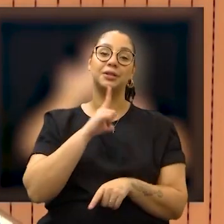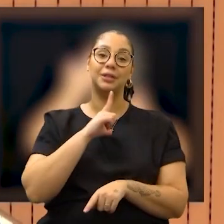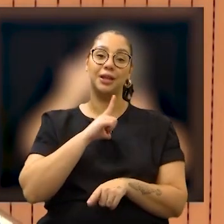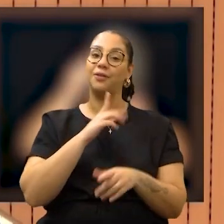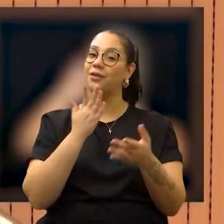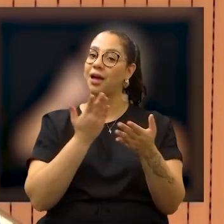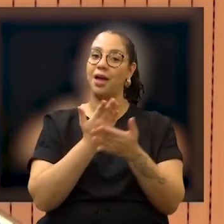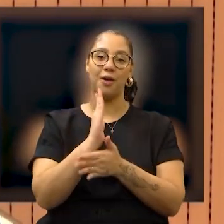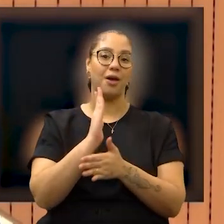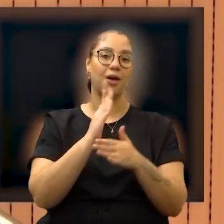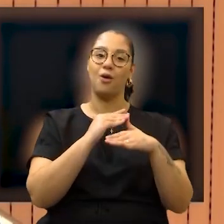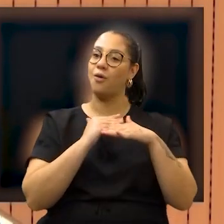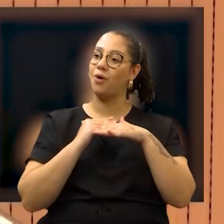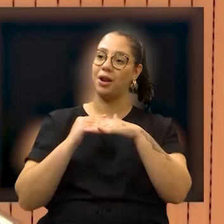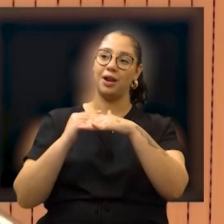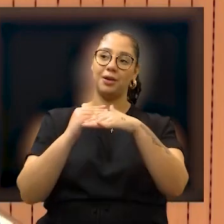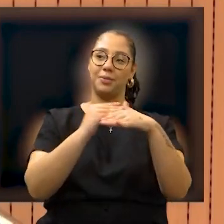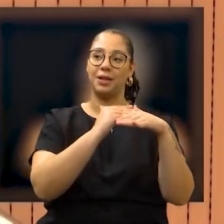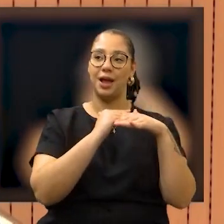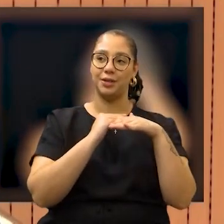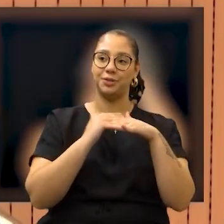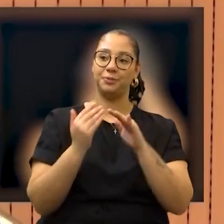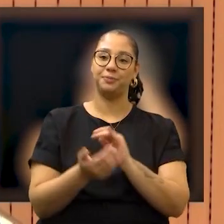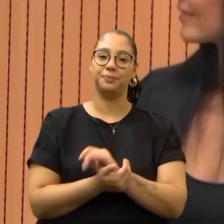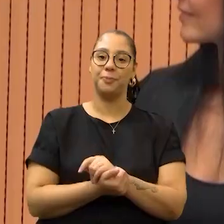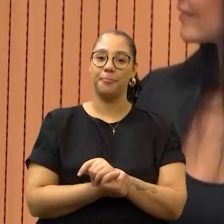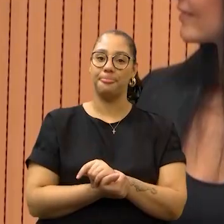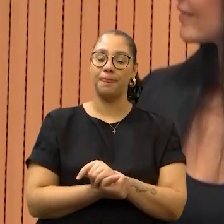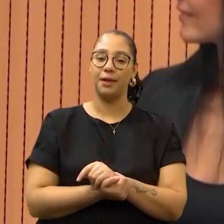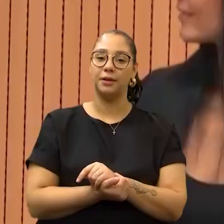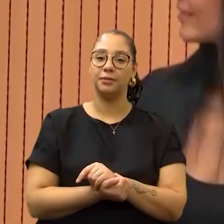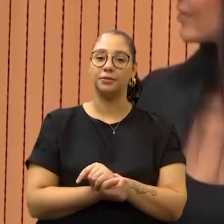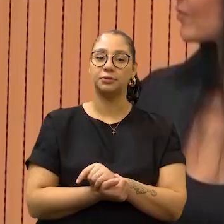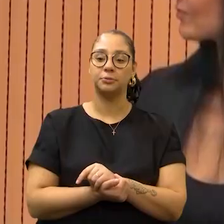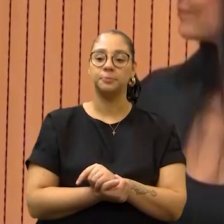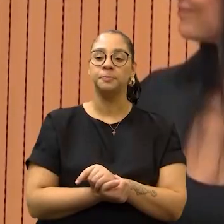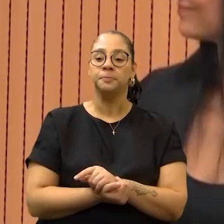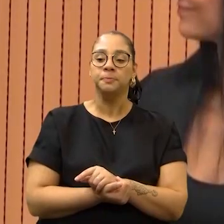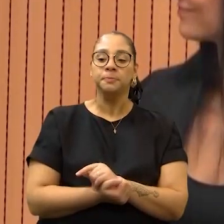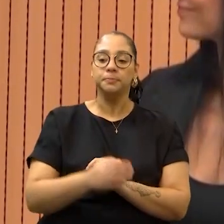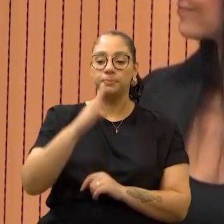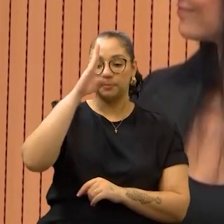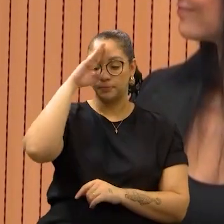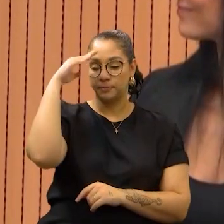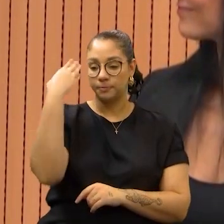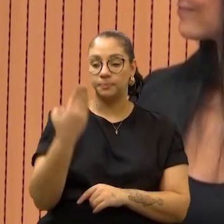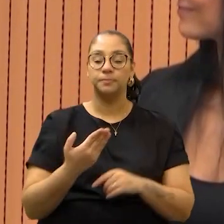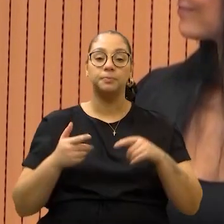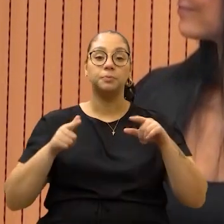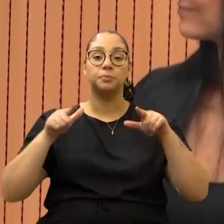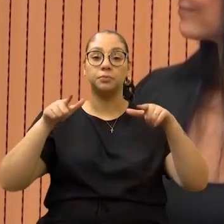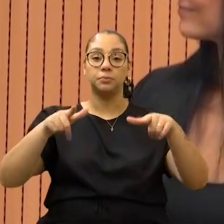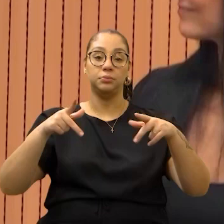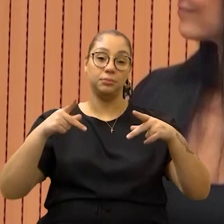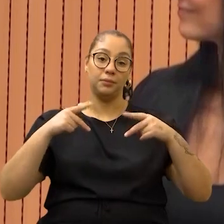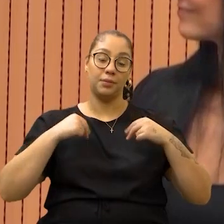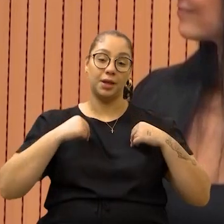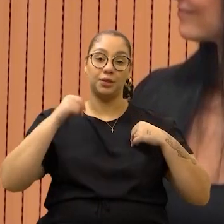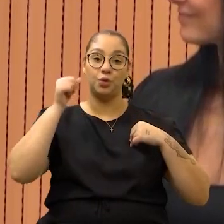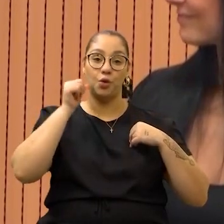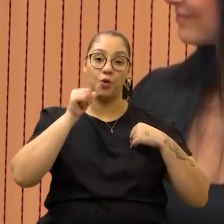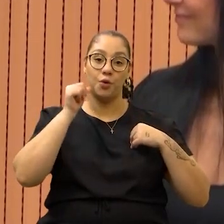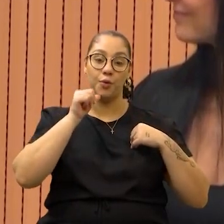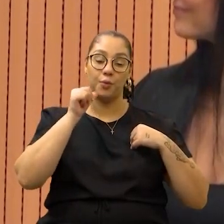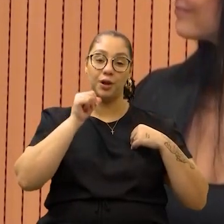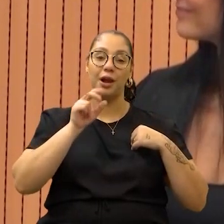Deus, também foi aprovada por unanimidade. Neuza Monteiro Fernandes foi homenageada com o diploma de mérito